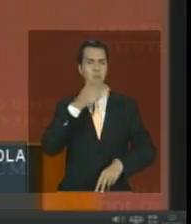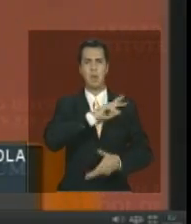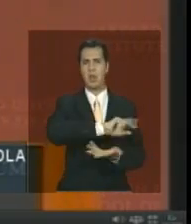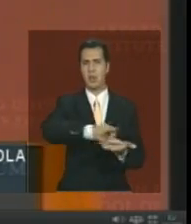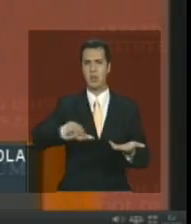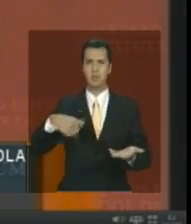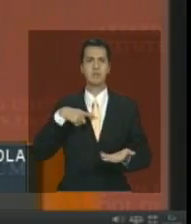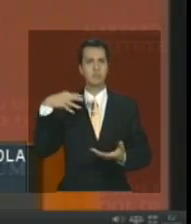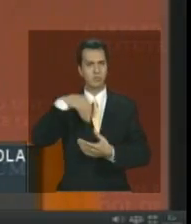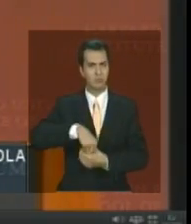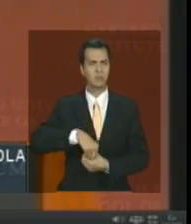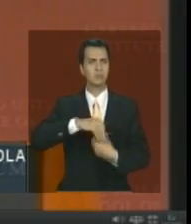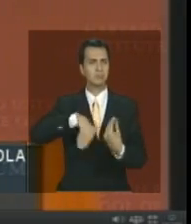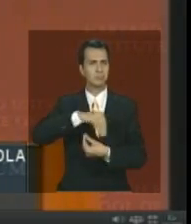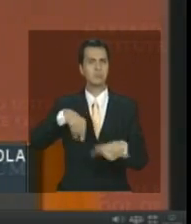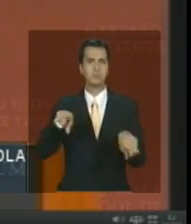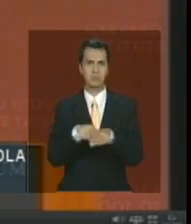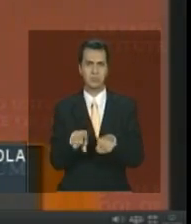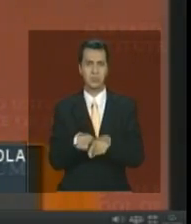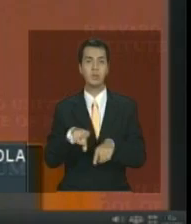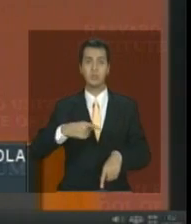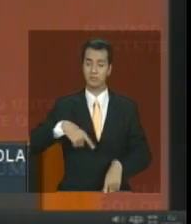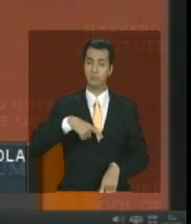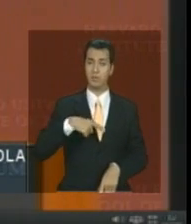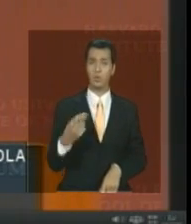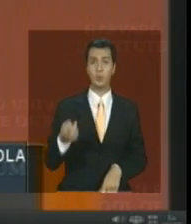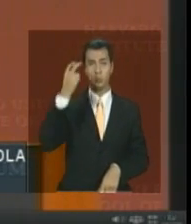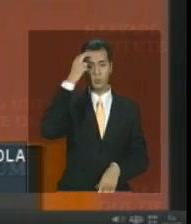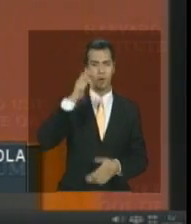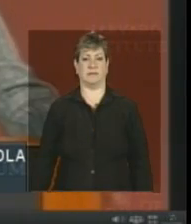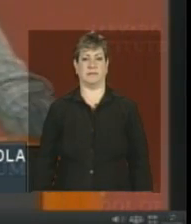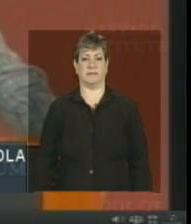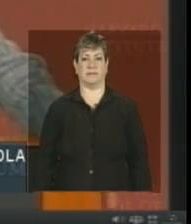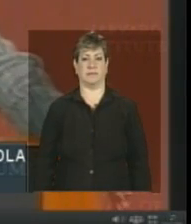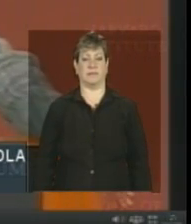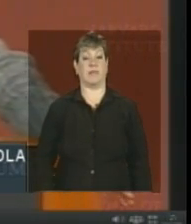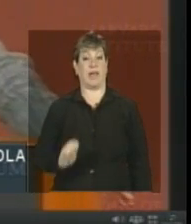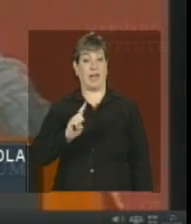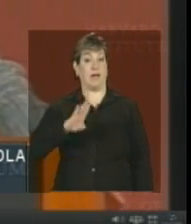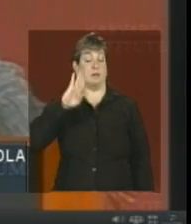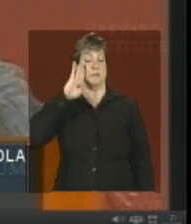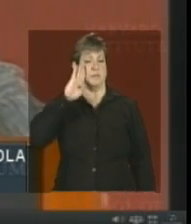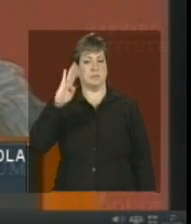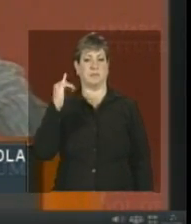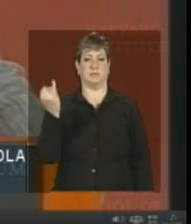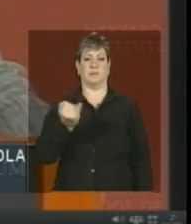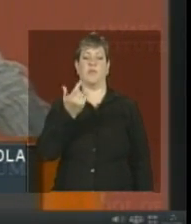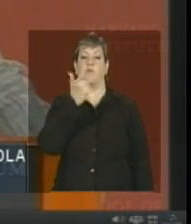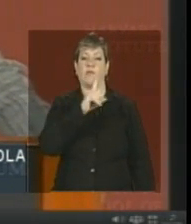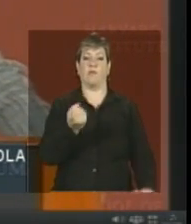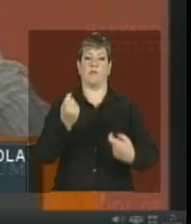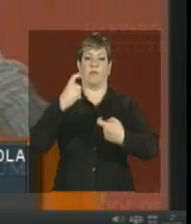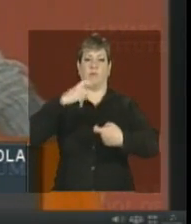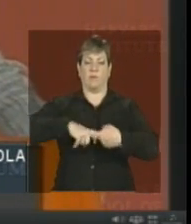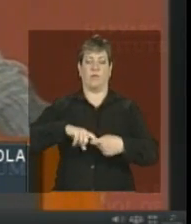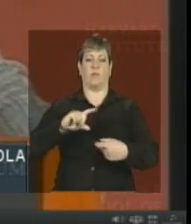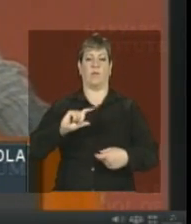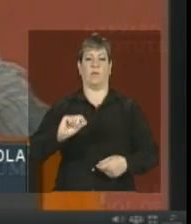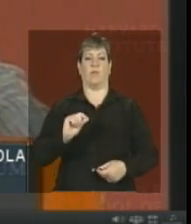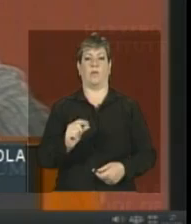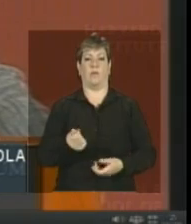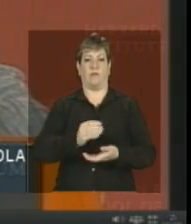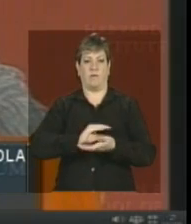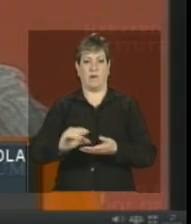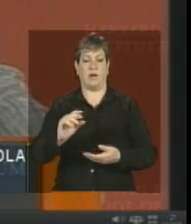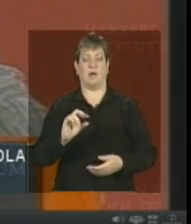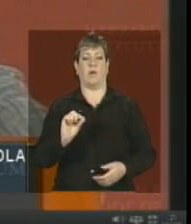em várias características culturais e comportamentais. É fundamental a recuperação do investimento, do consumo,